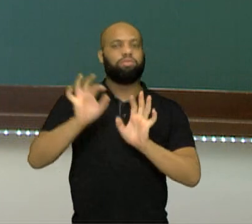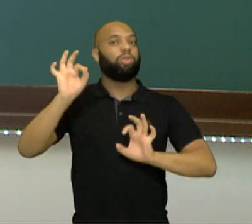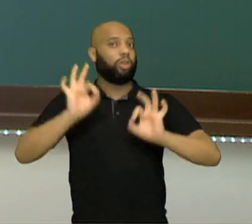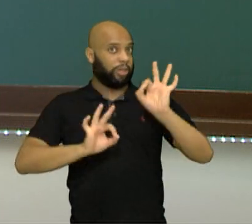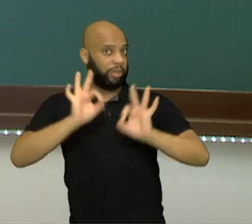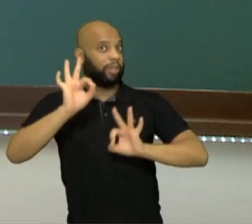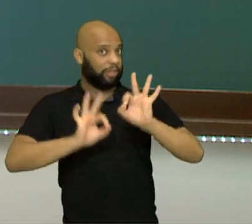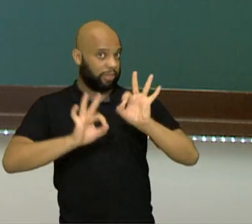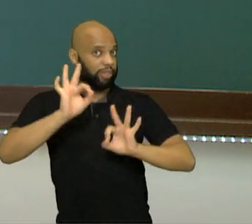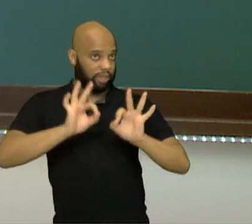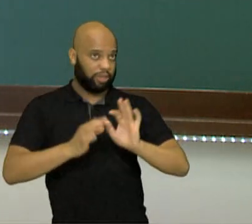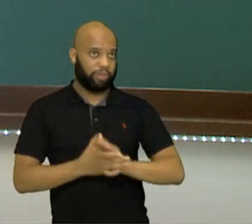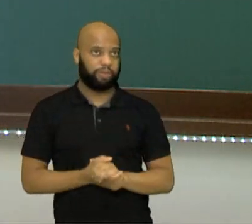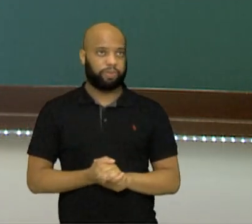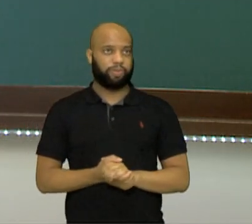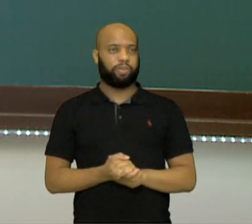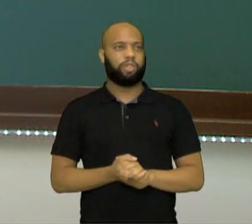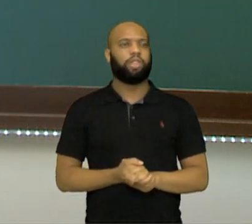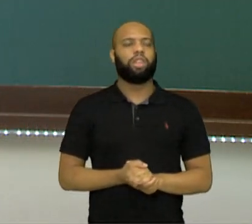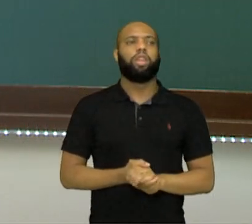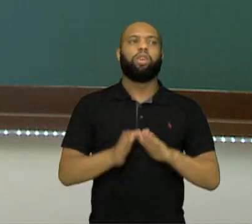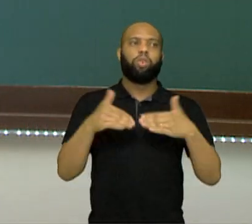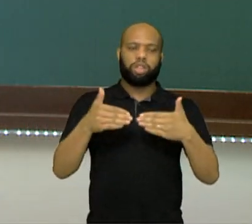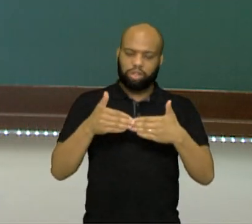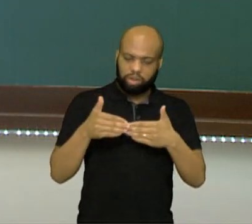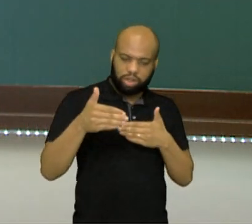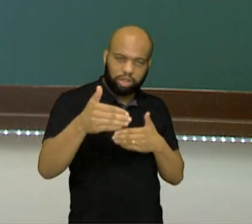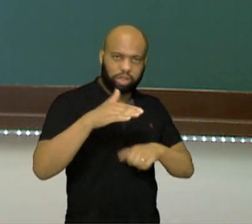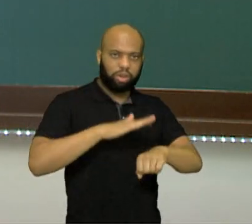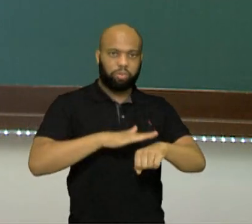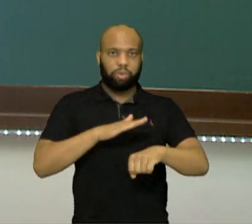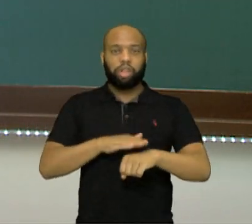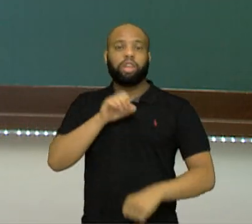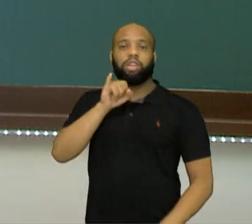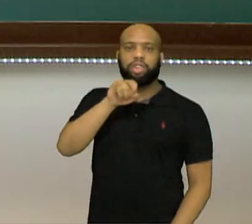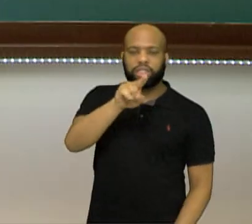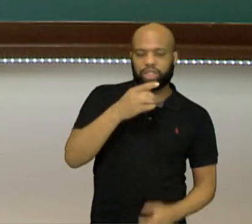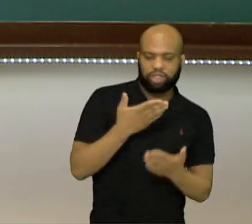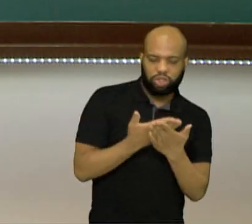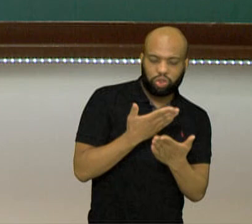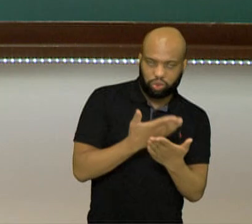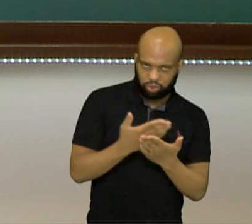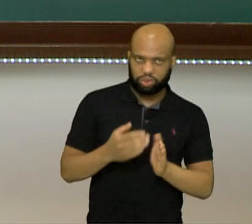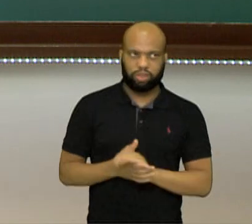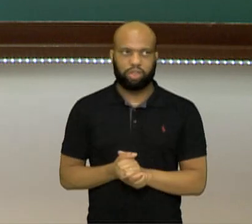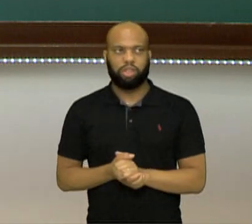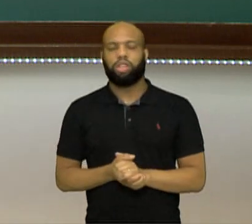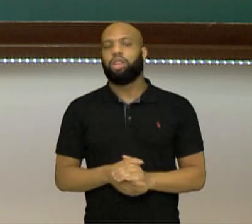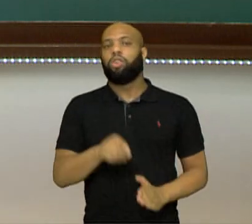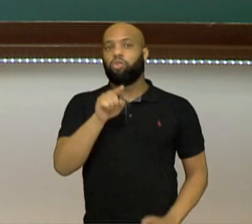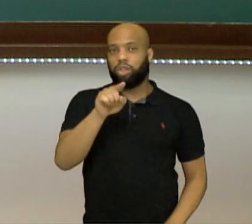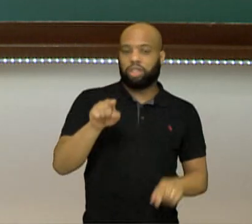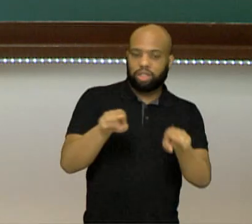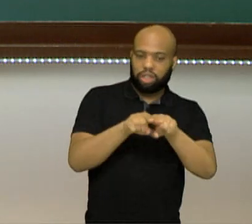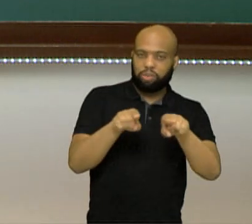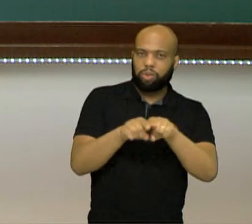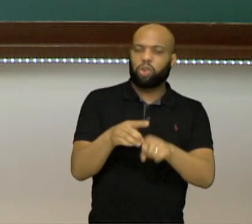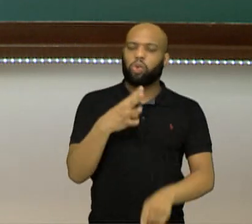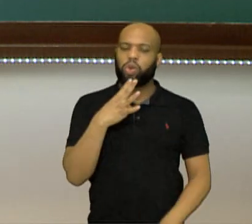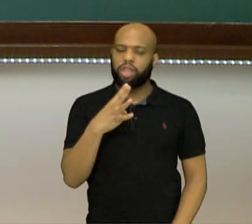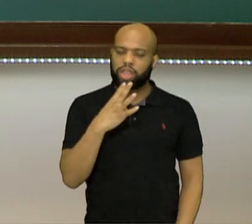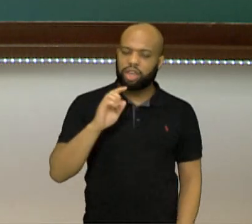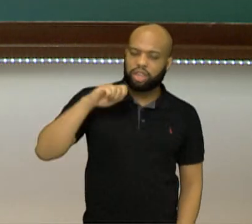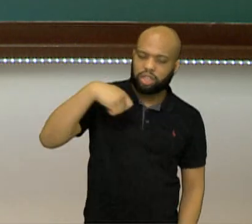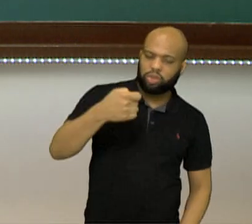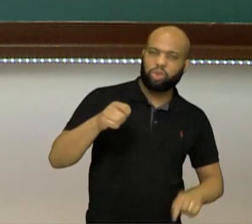né? A partir do momento que você estuda, você conhece mais sobre o